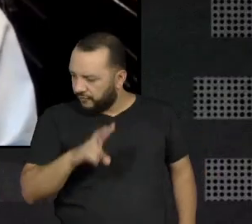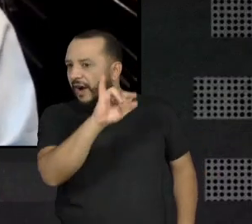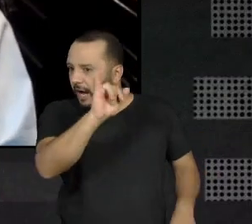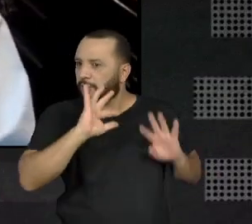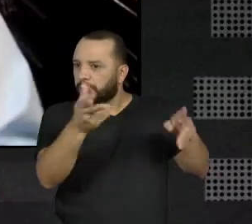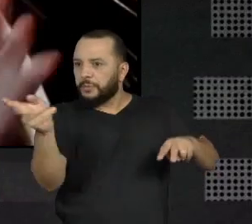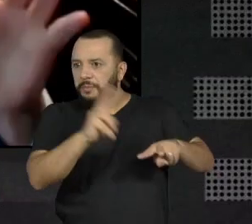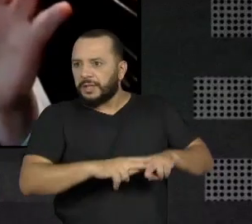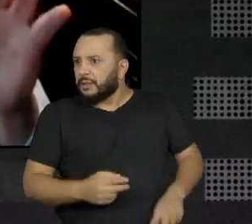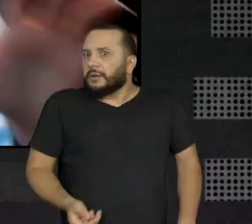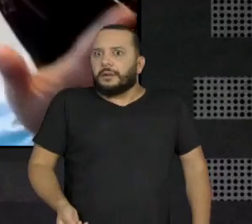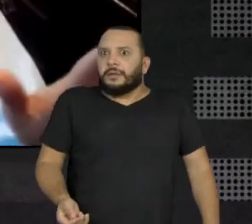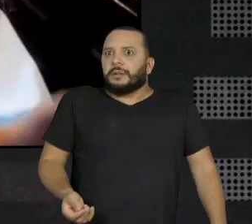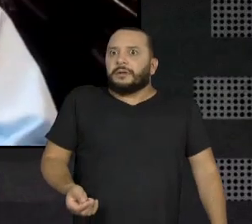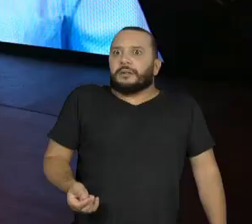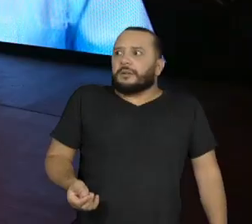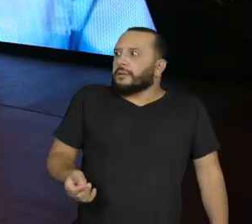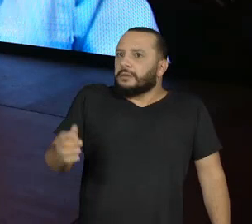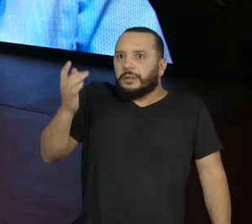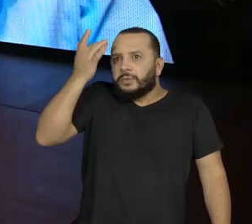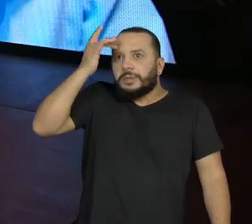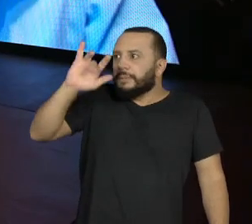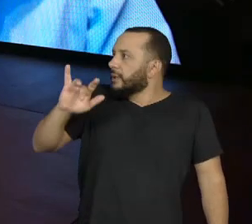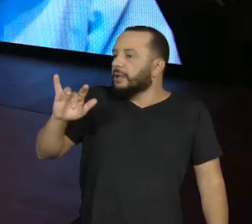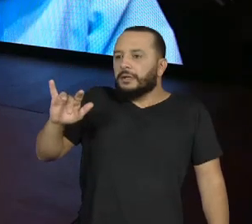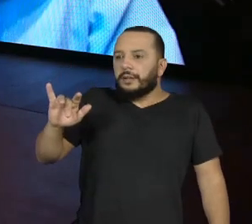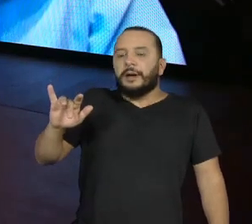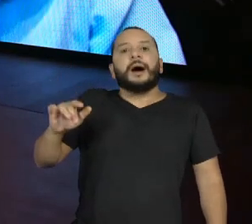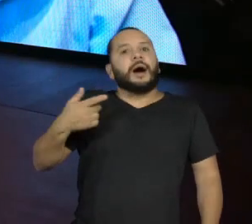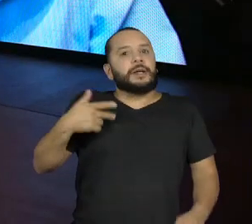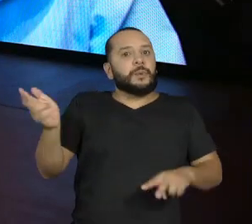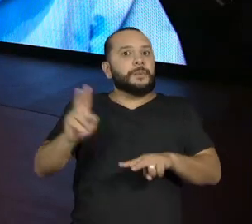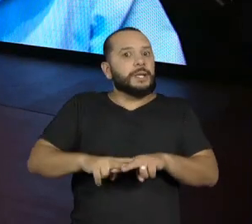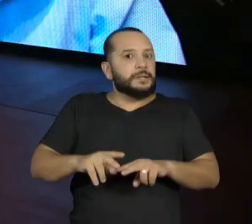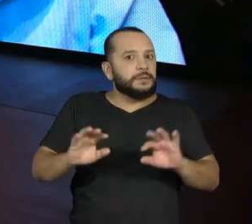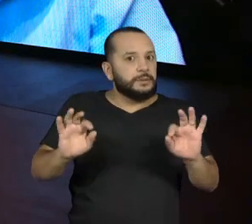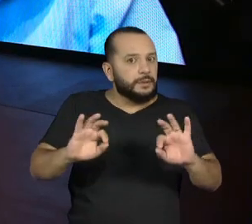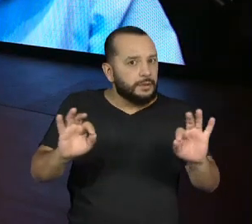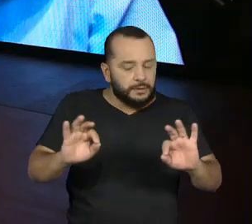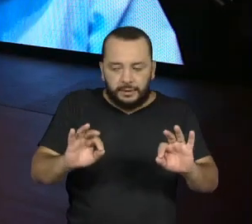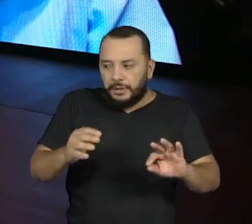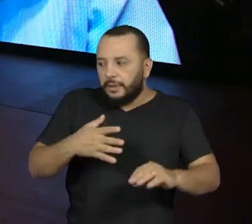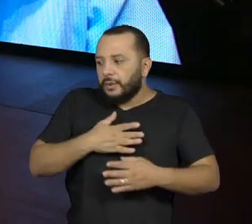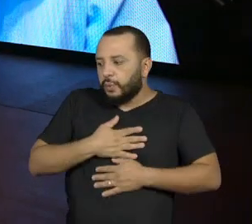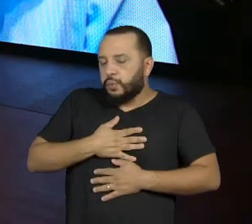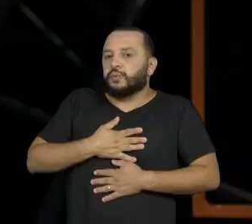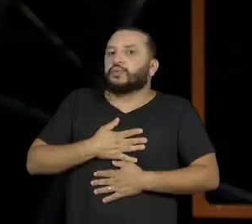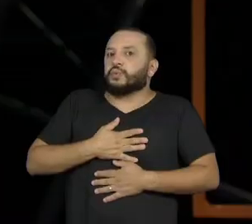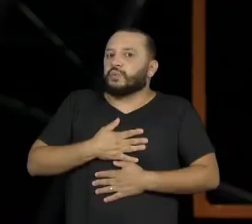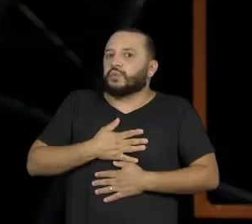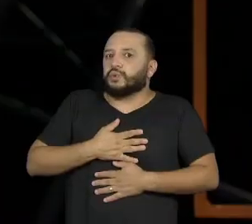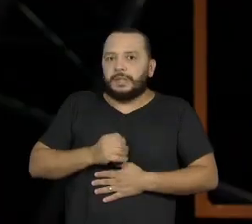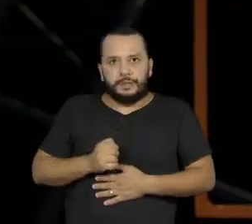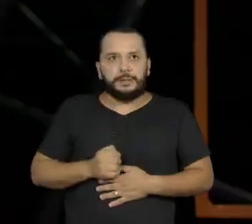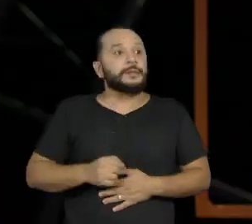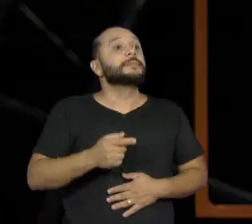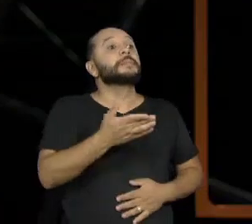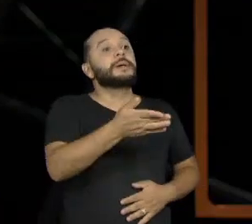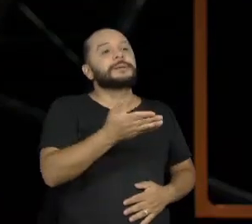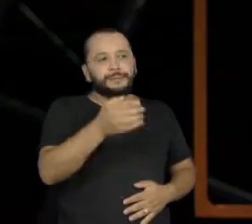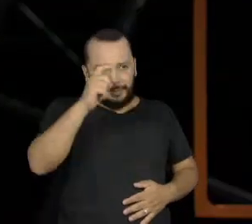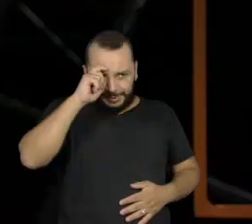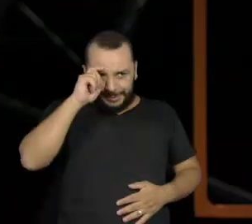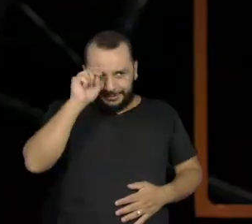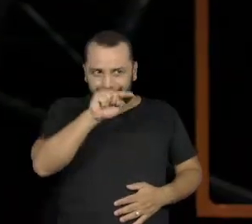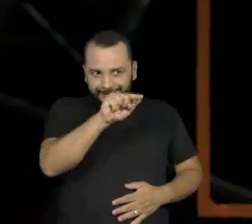preso. Nessa eu escapei. Eu não fui preso. Nessa vez eu não escapei. Mas o Maurício,